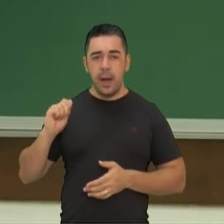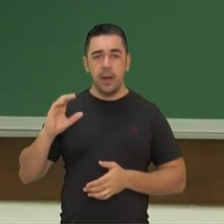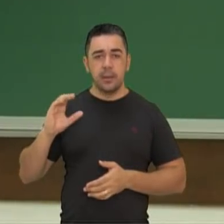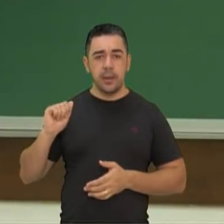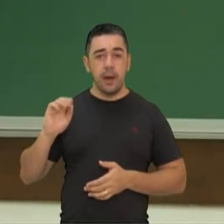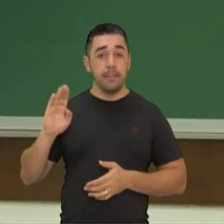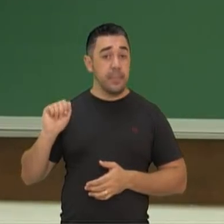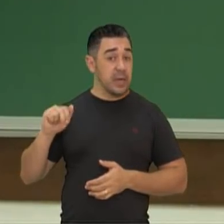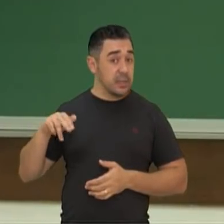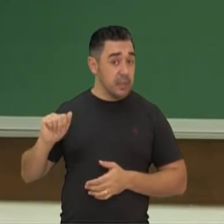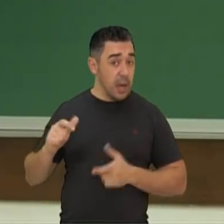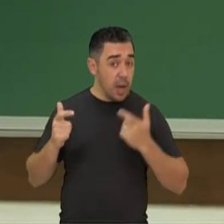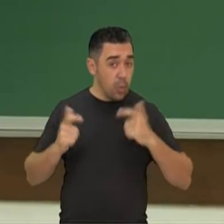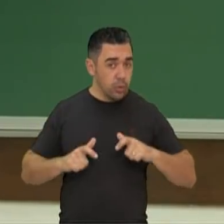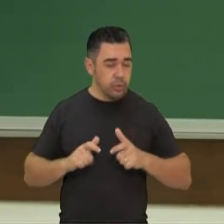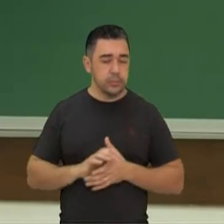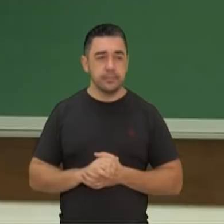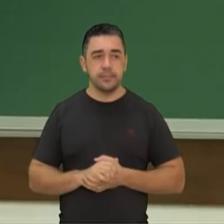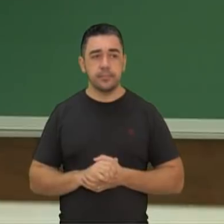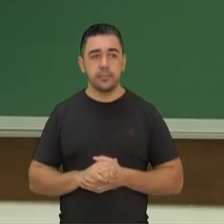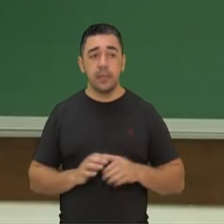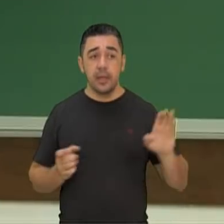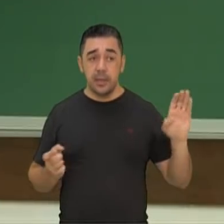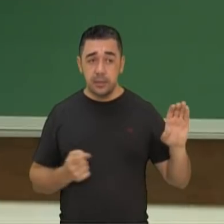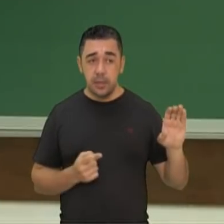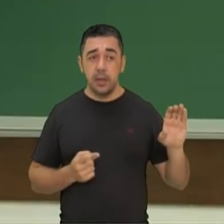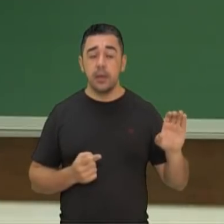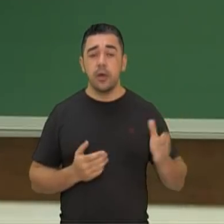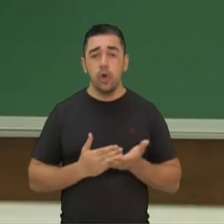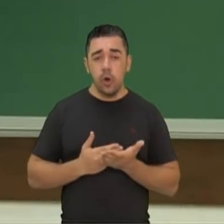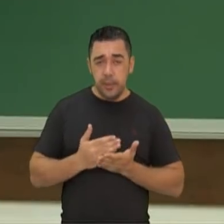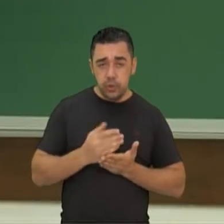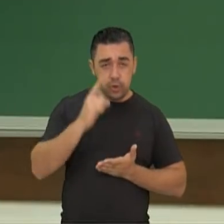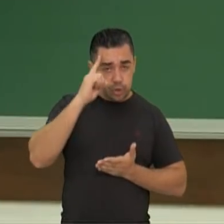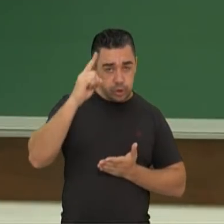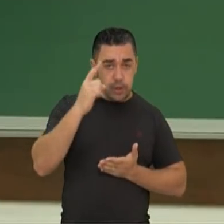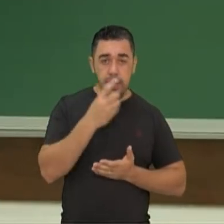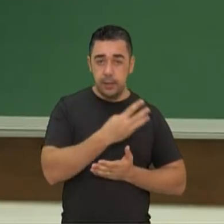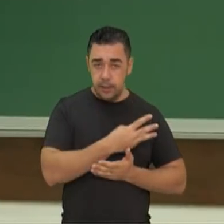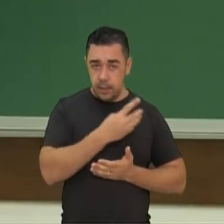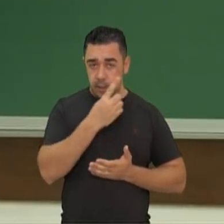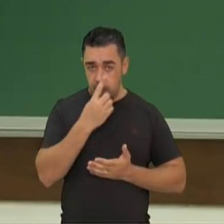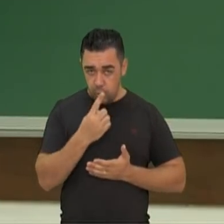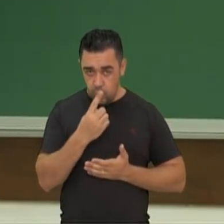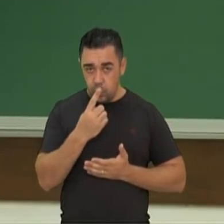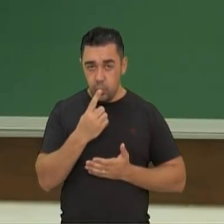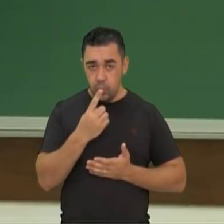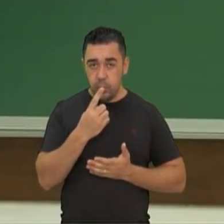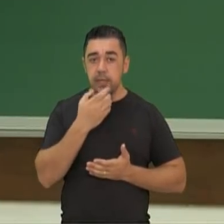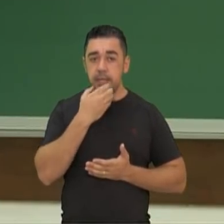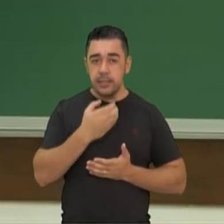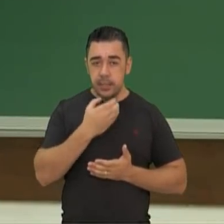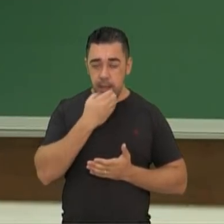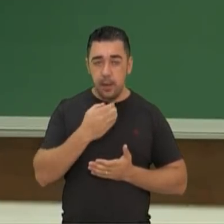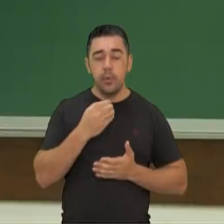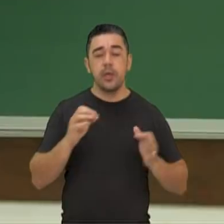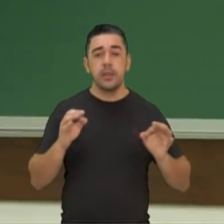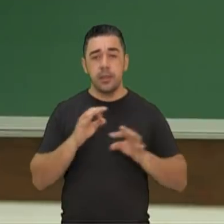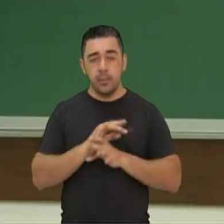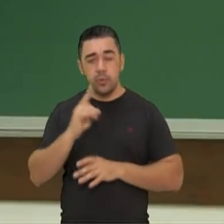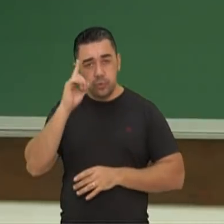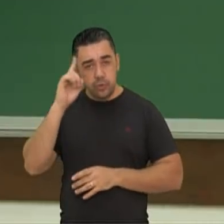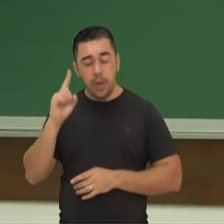respondendo onde aconteceu. Tudo bem? Letra C, começou entre os dias 31 e terminou no